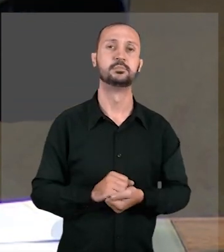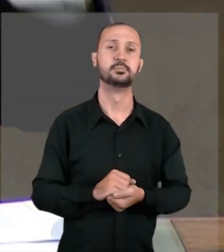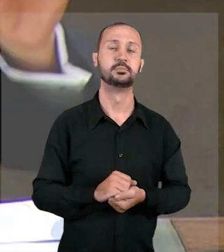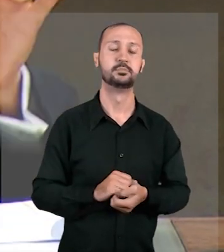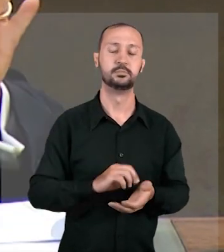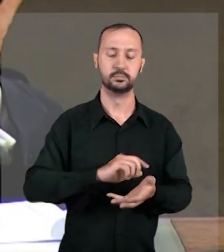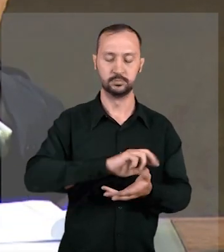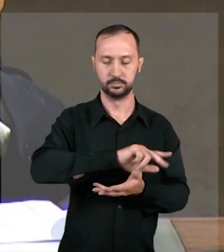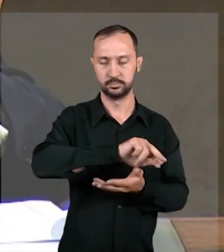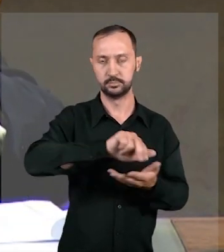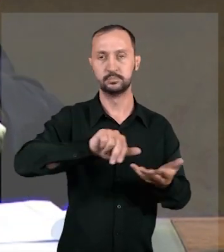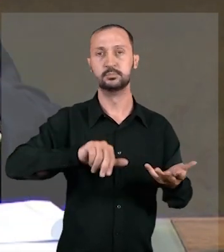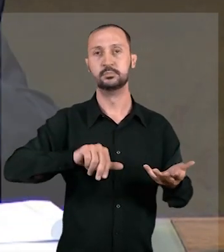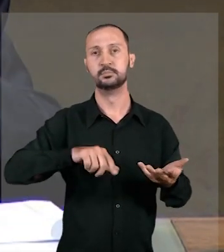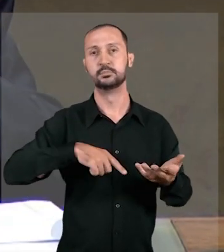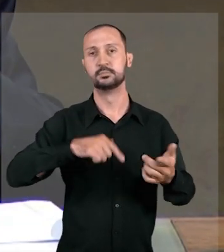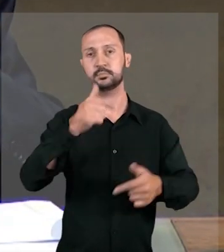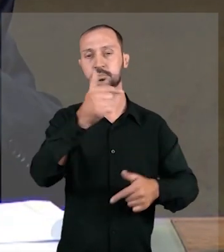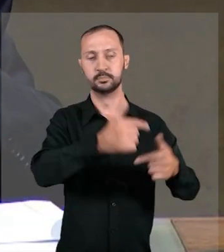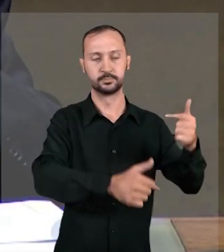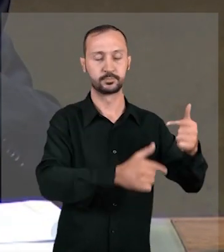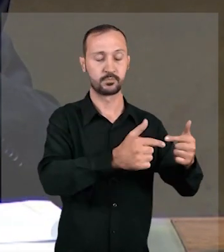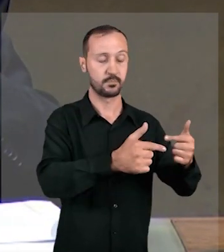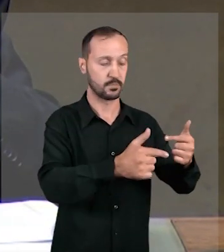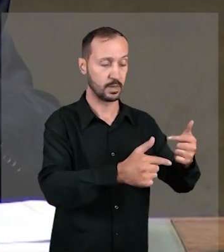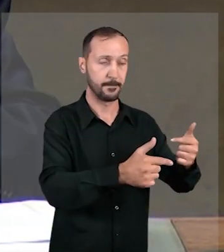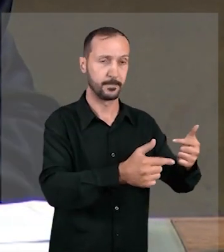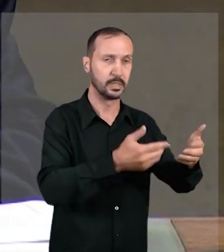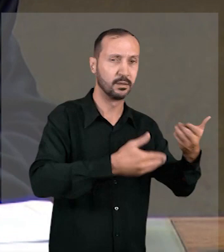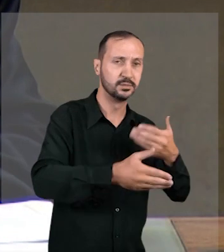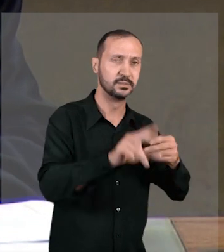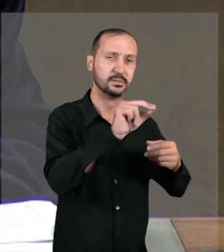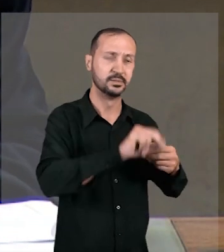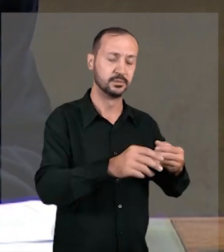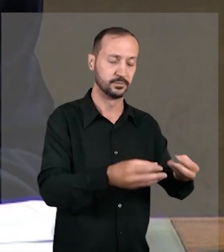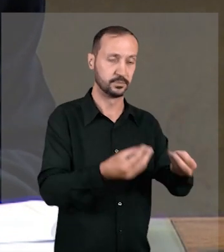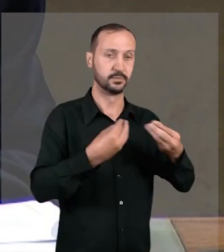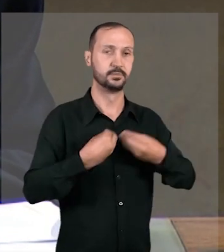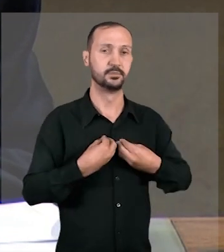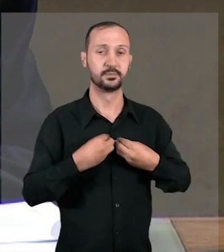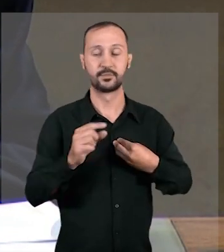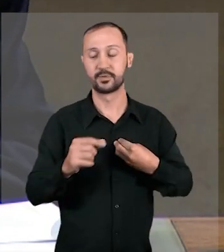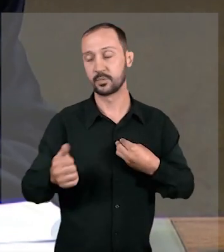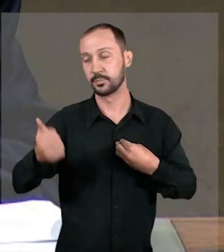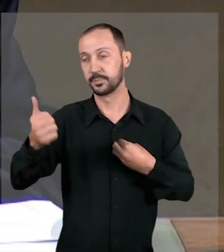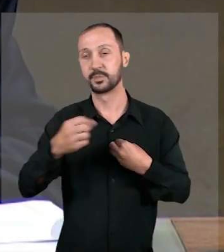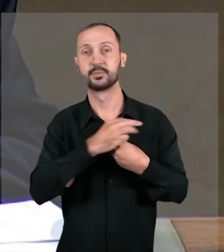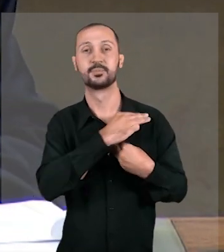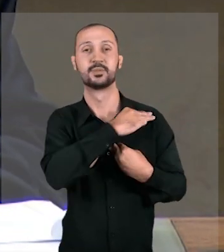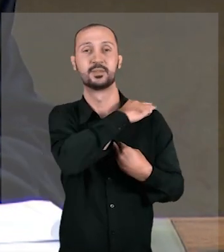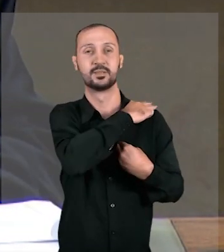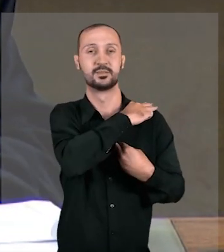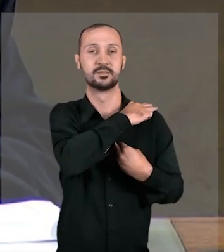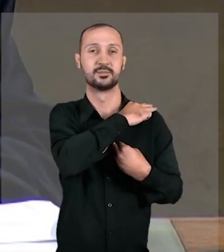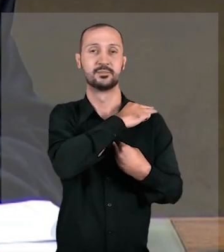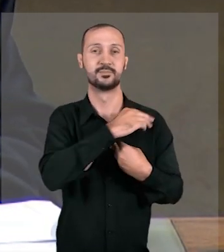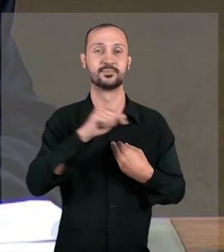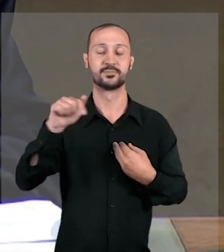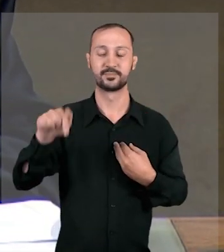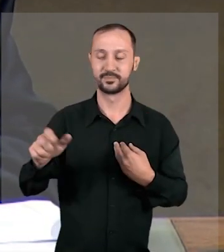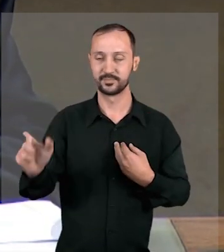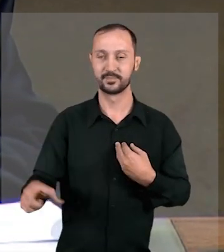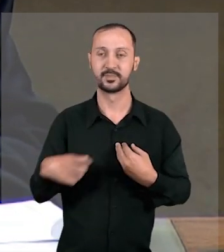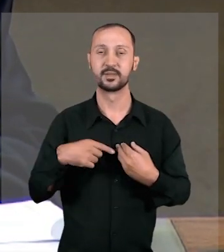O varejo da política não fica com o presidente da República, fica com o primeiro-ministro, que tem que ter a